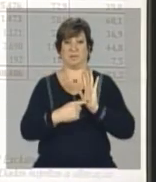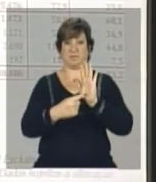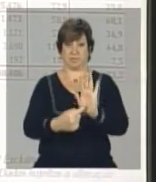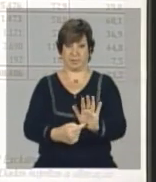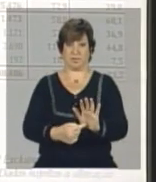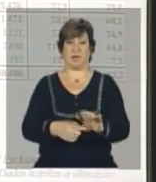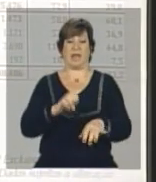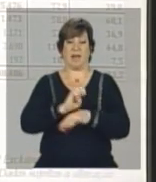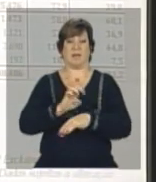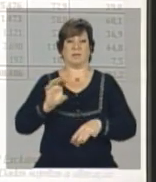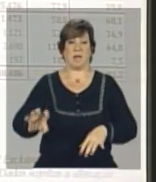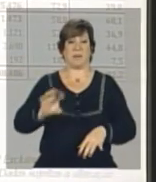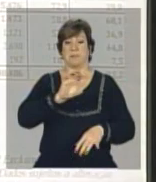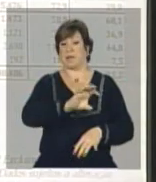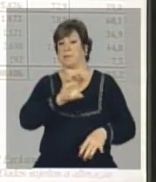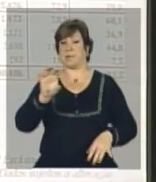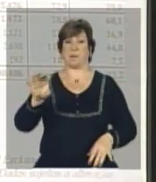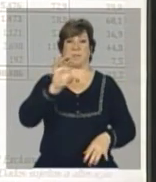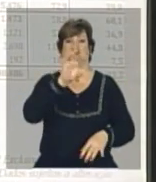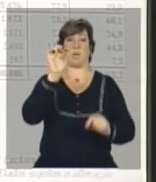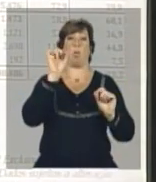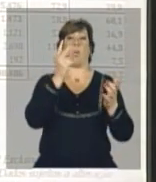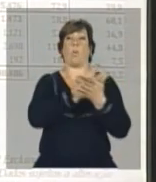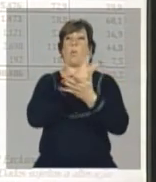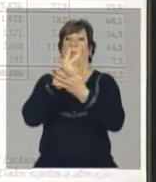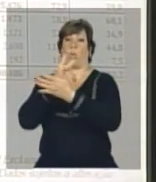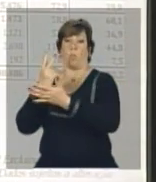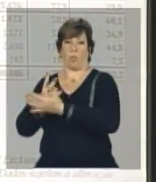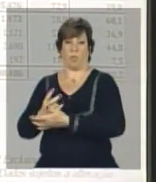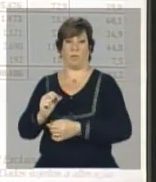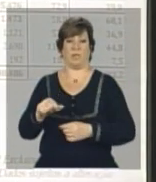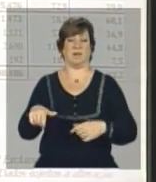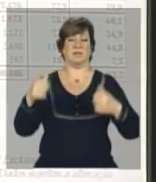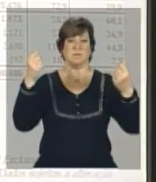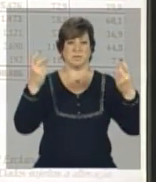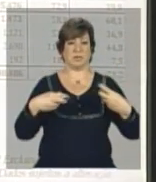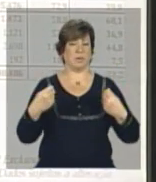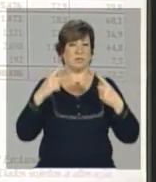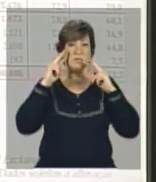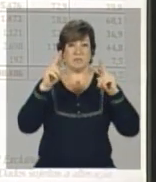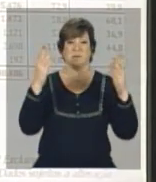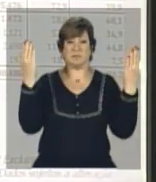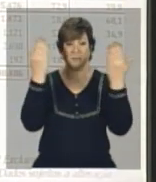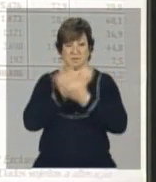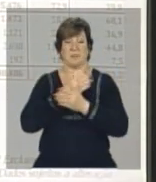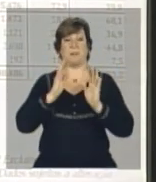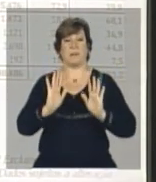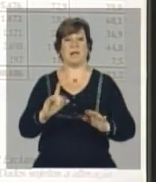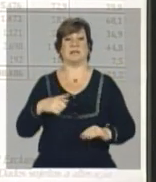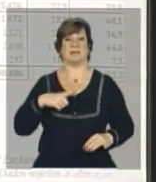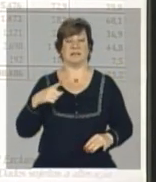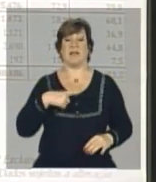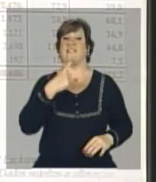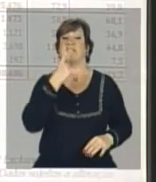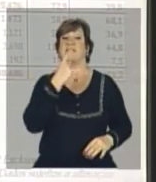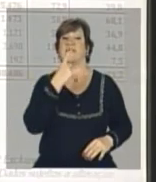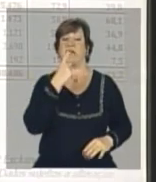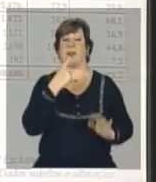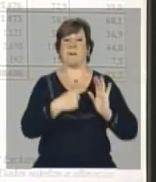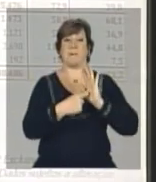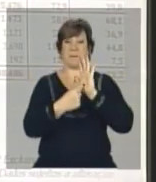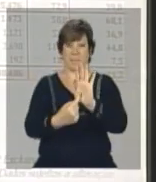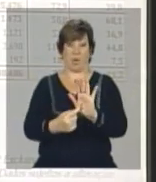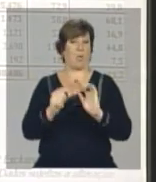situação estado por estado, o que aconteceu. Esse aí talvez, não sei se está todo mundo dando para enxergar, a gente colocou em vermelho, chamando